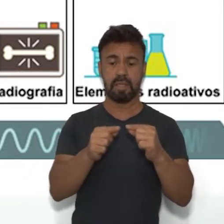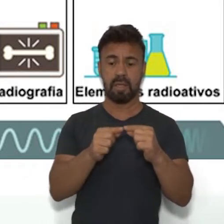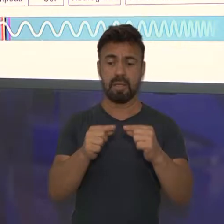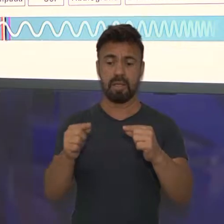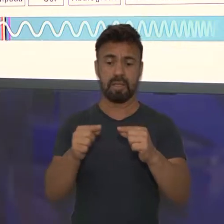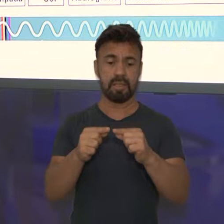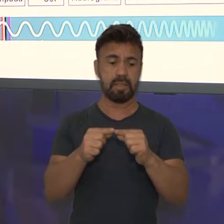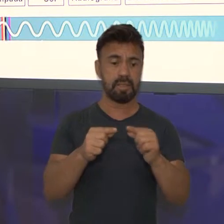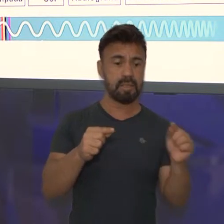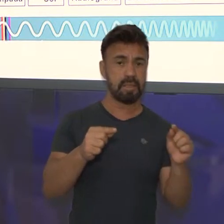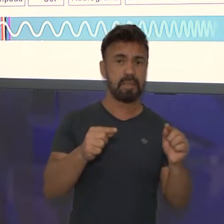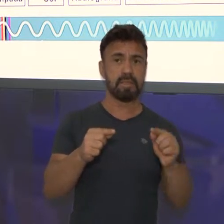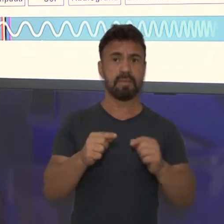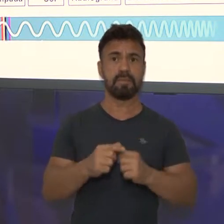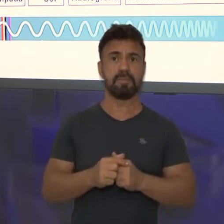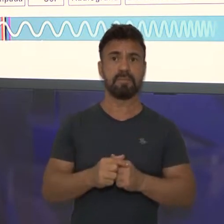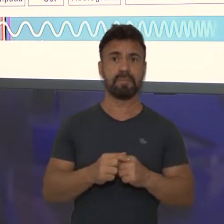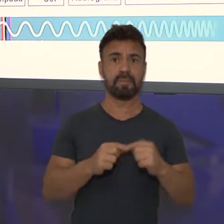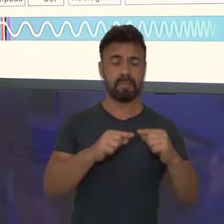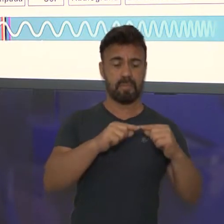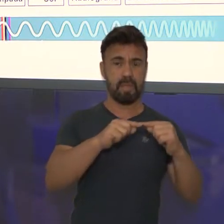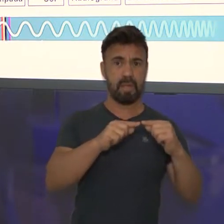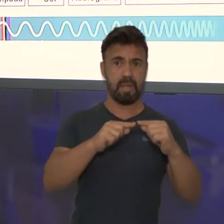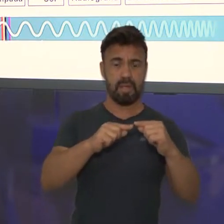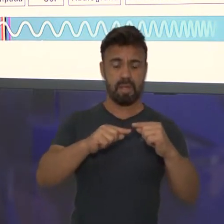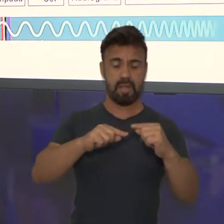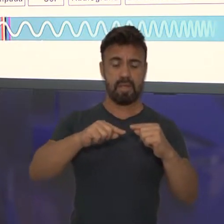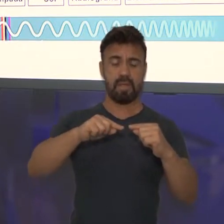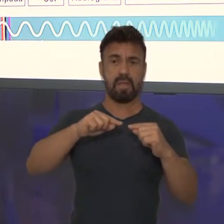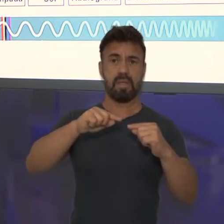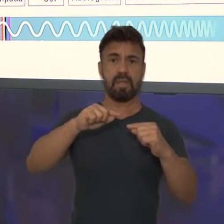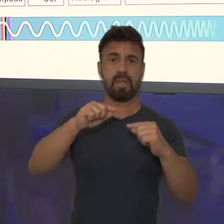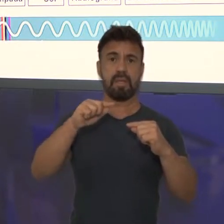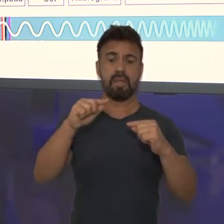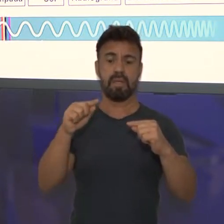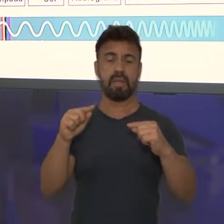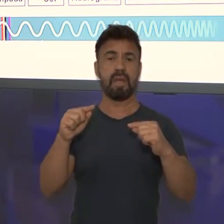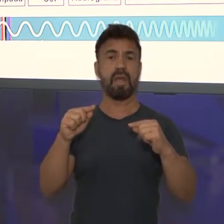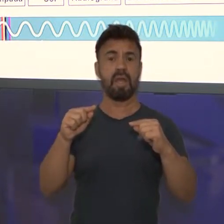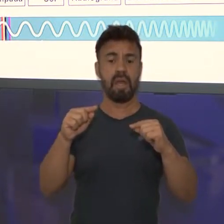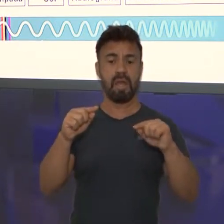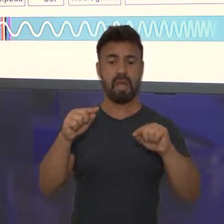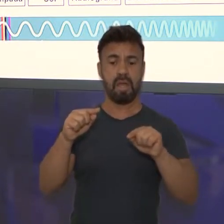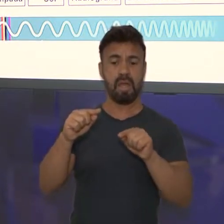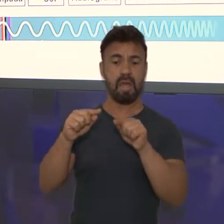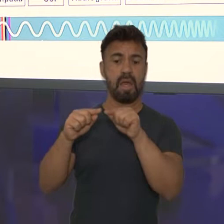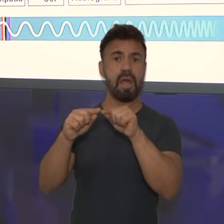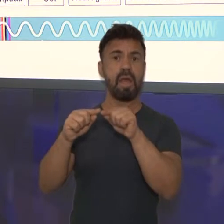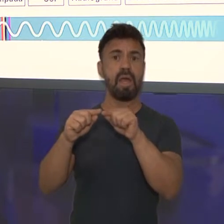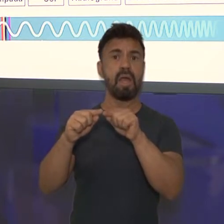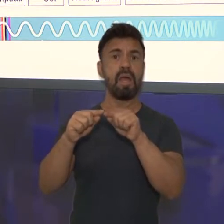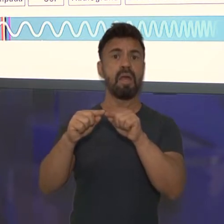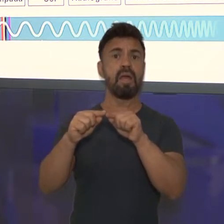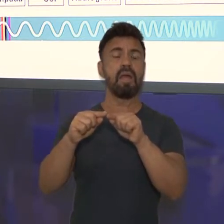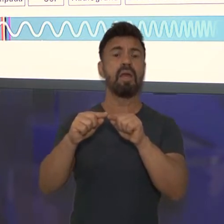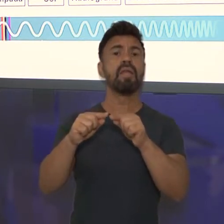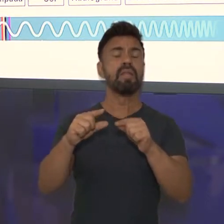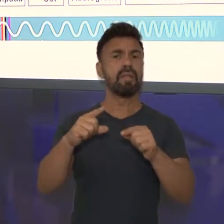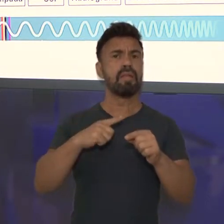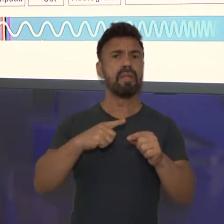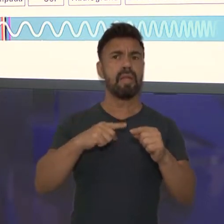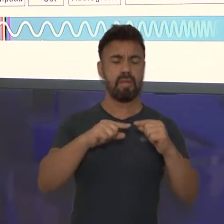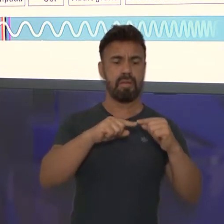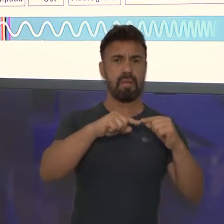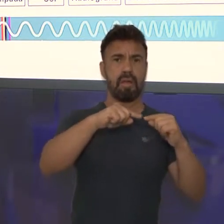e outra. Se liga aqui, ó. A distância dessa extremidade para essa é o comprimento dessa onda. Note que existem ondas